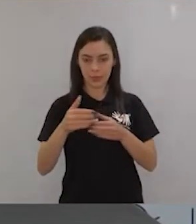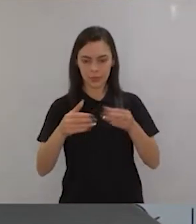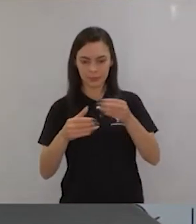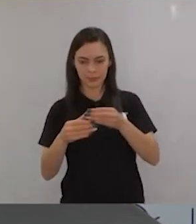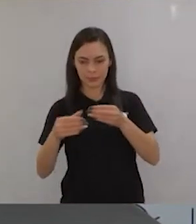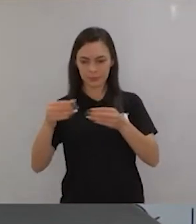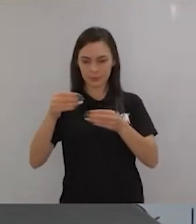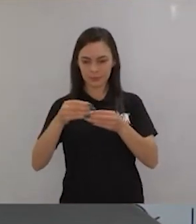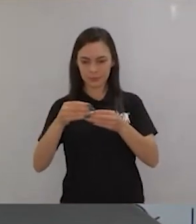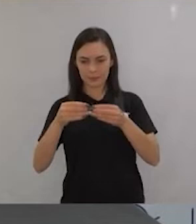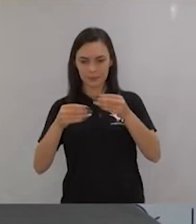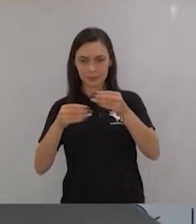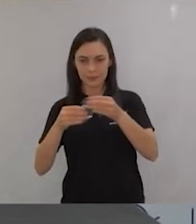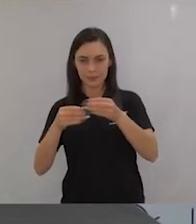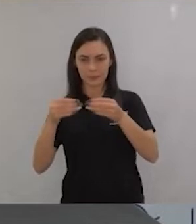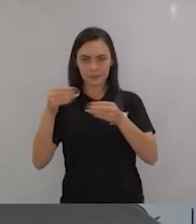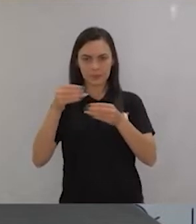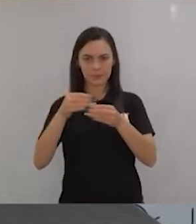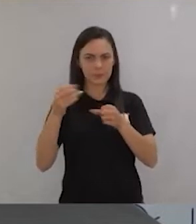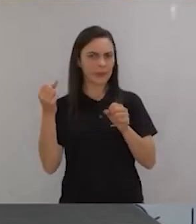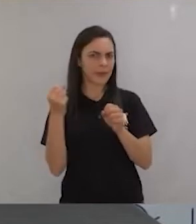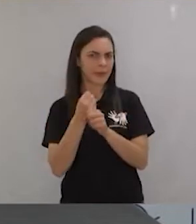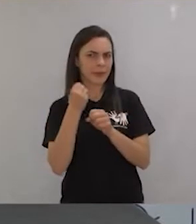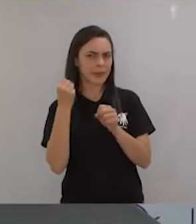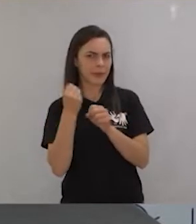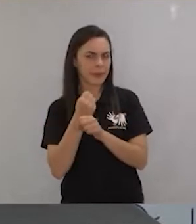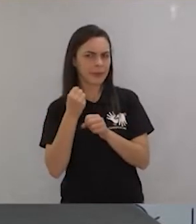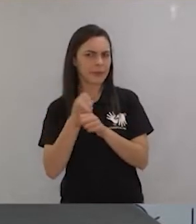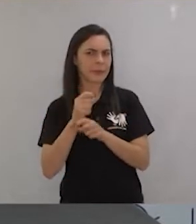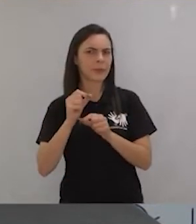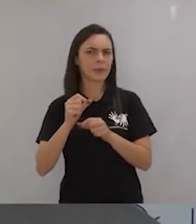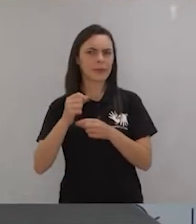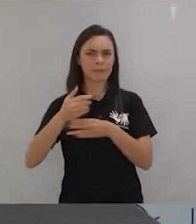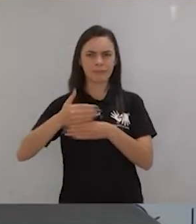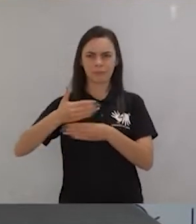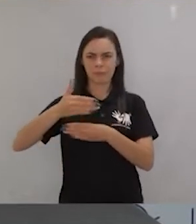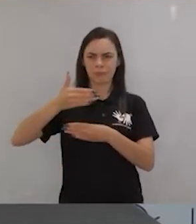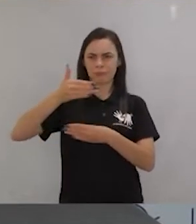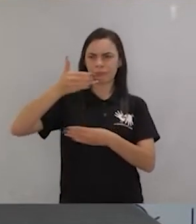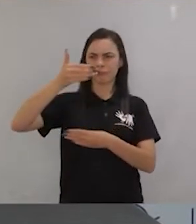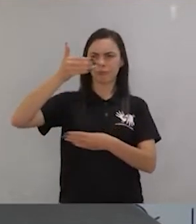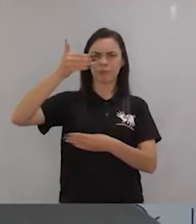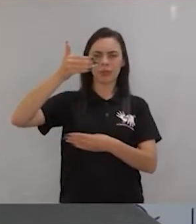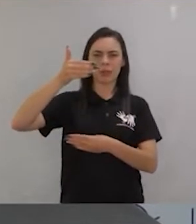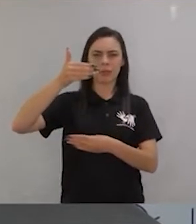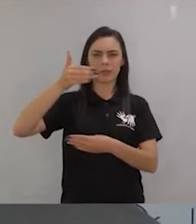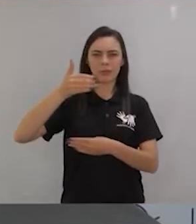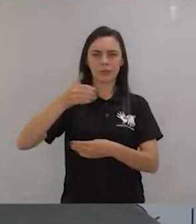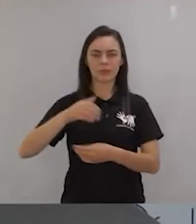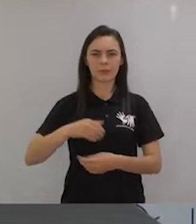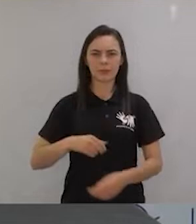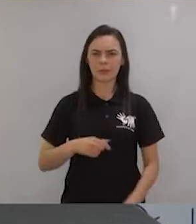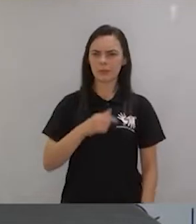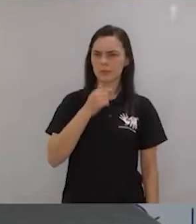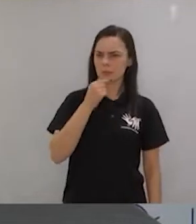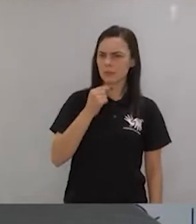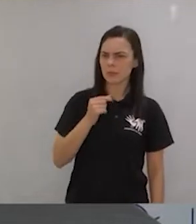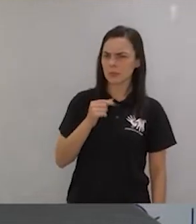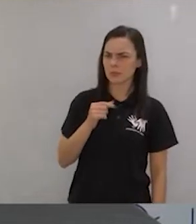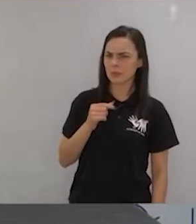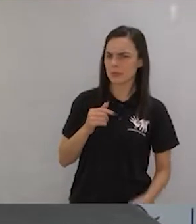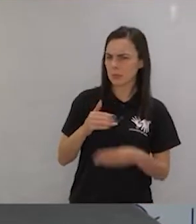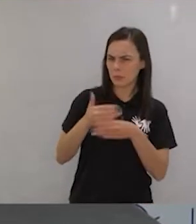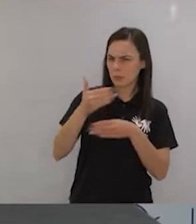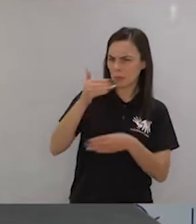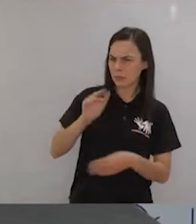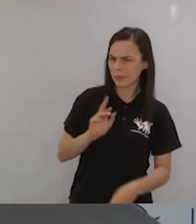de tijolinho em tijolinho, podemos construir os maiores muros. O